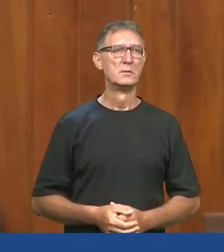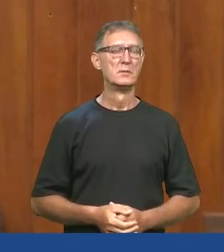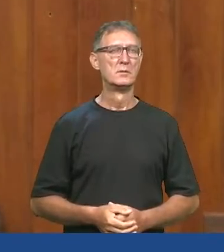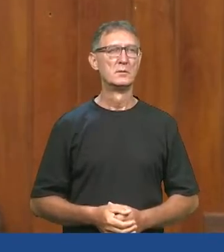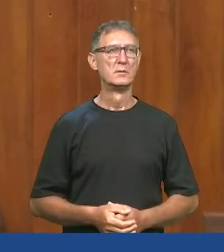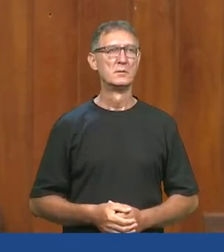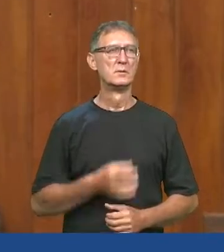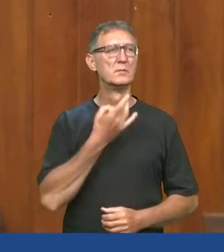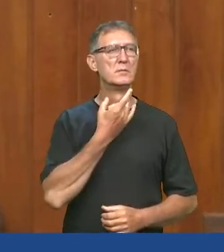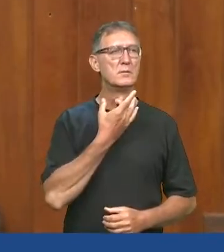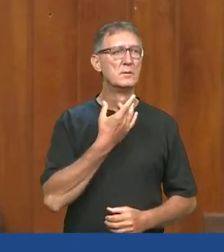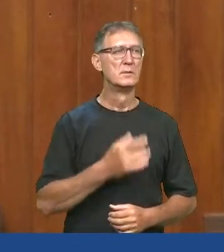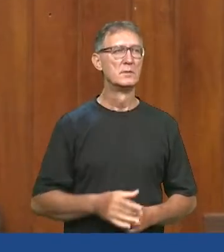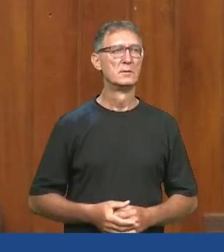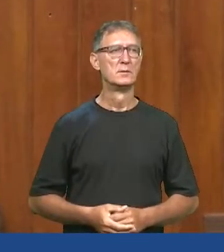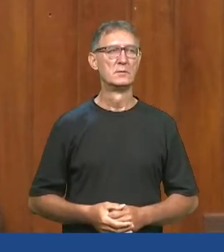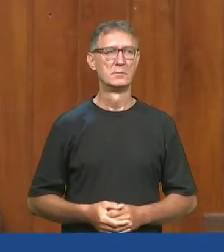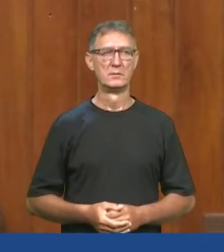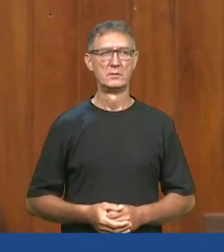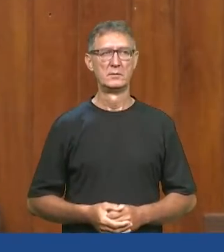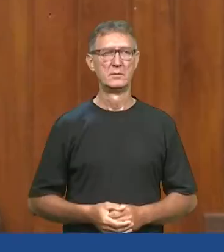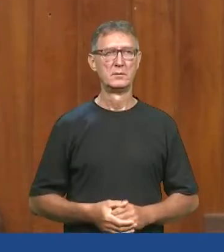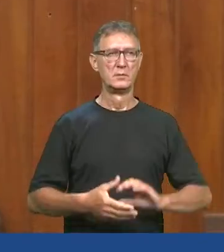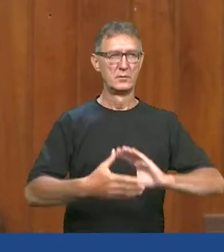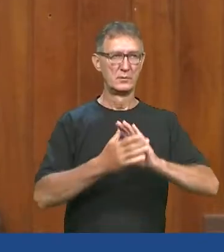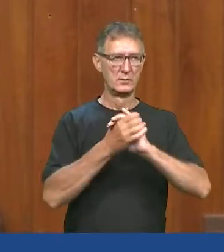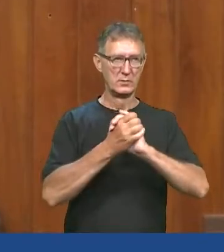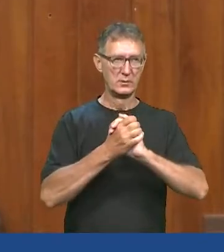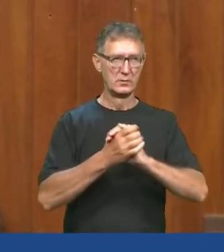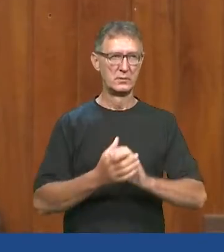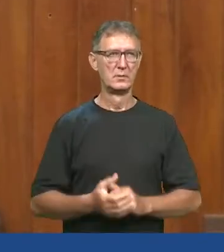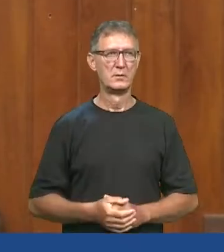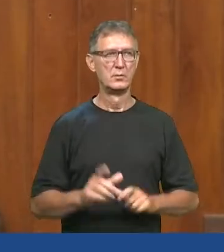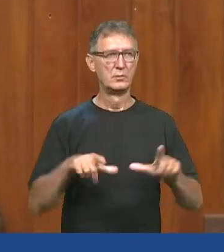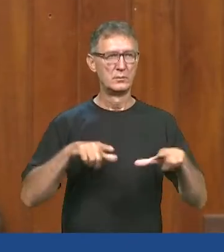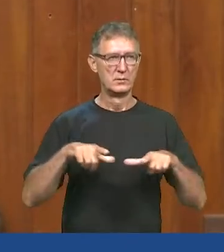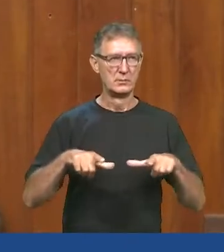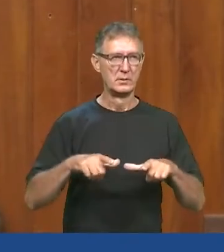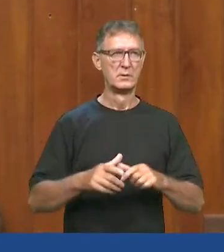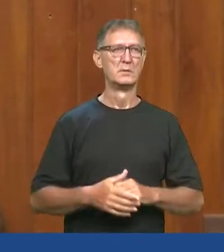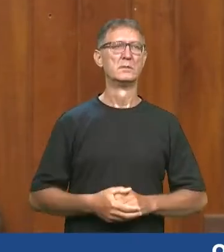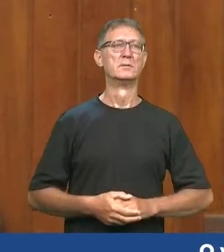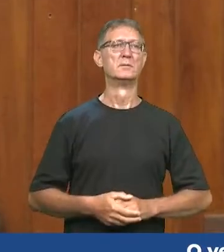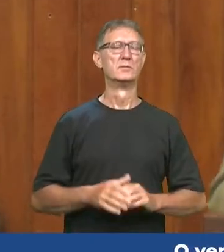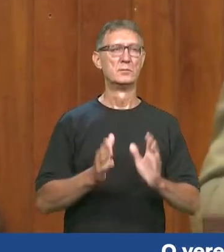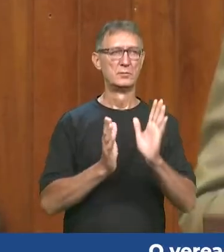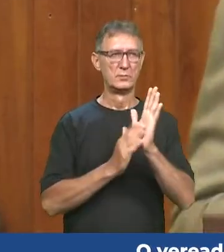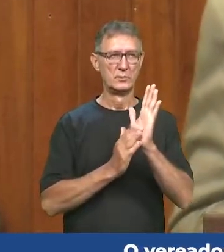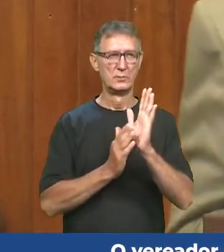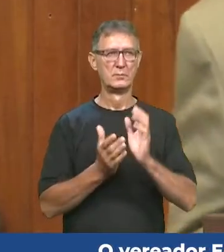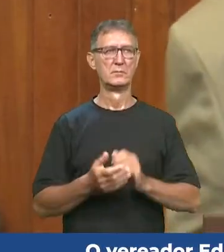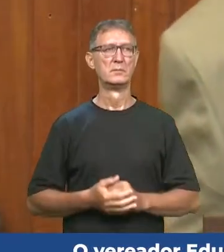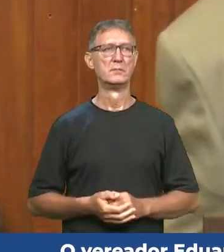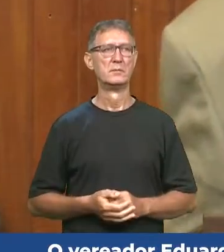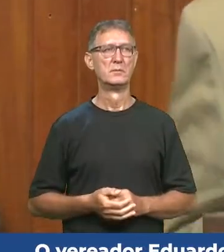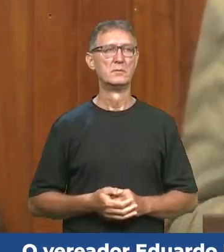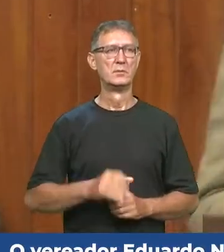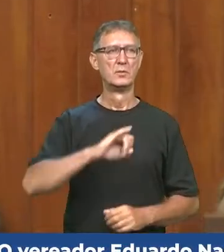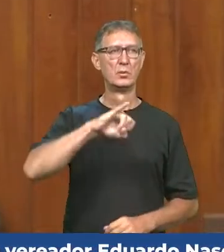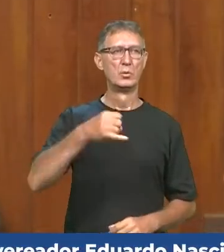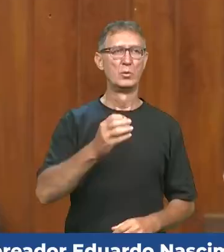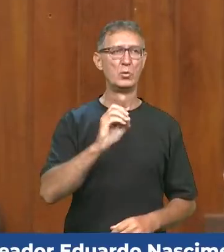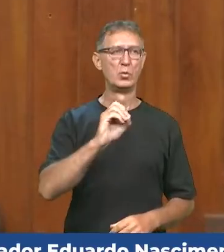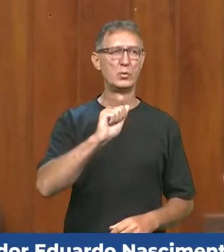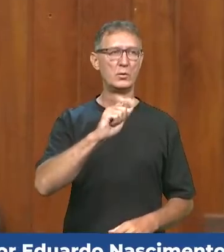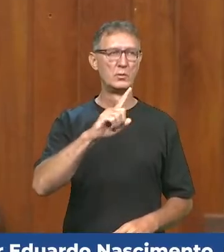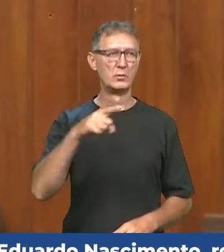da nossa cidade, cumprimentar pelo trabalho, na pessoa do João Maurício. Cadê o João? O João